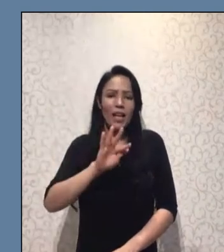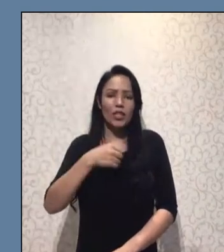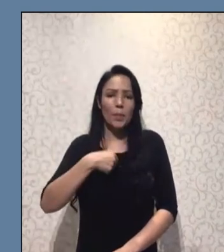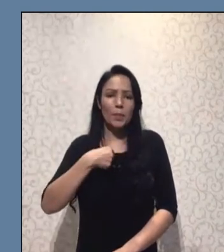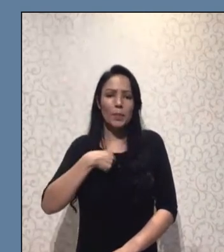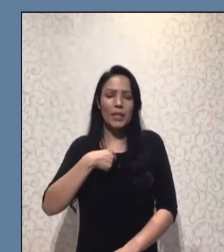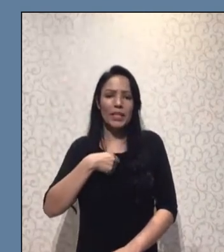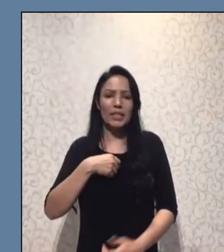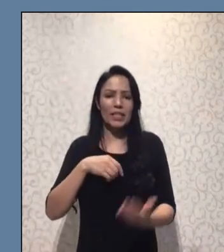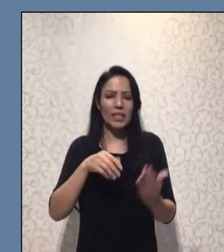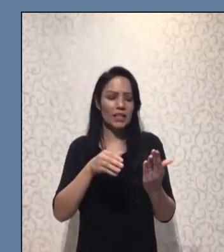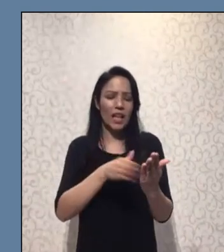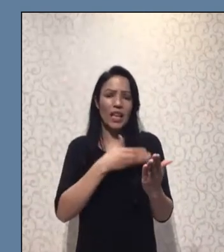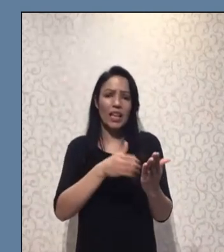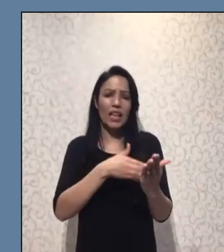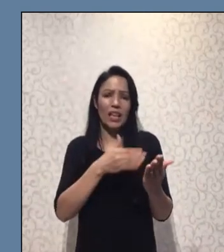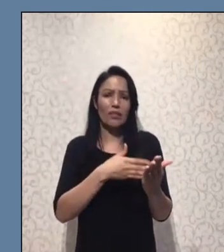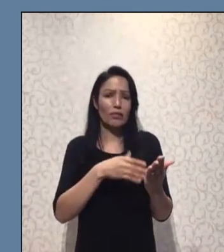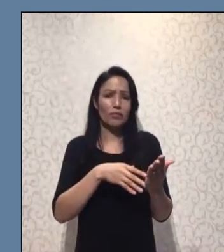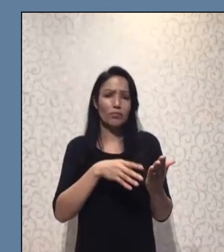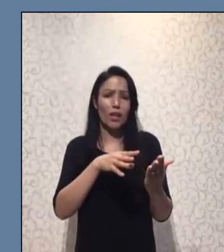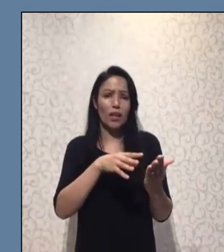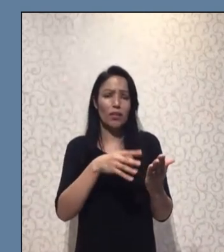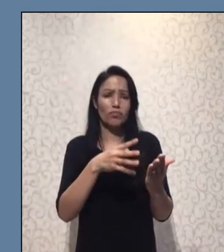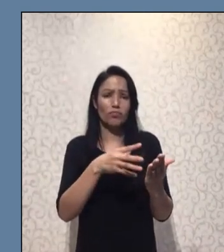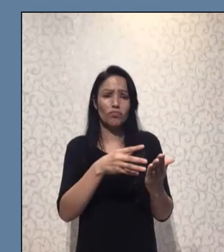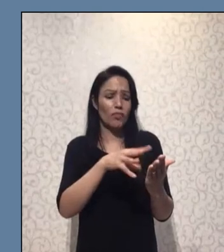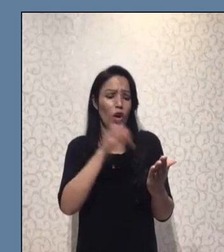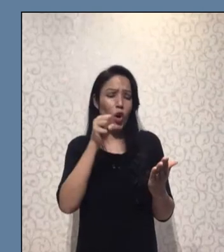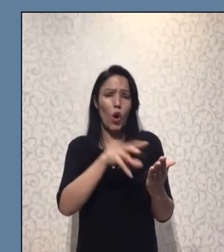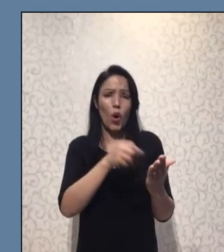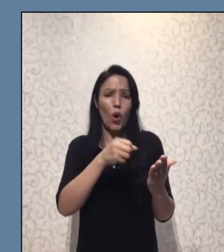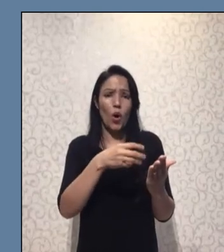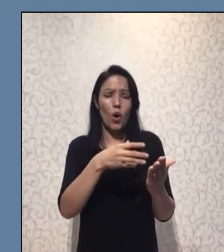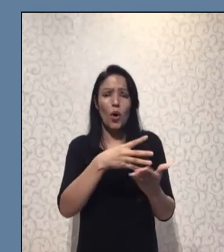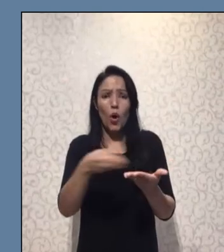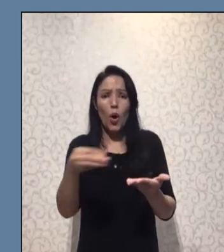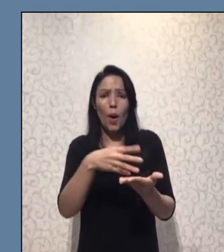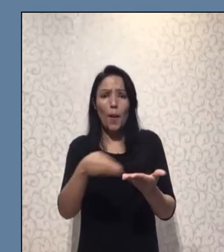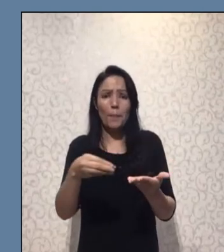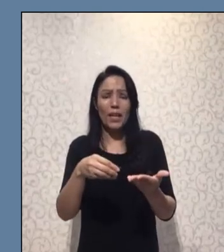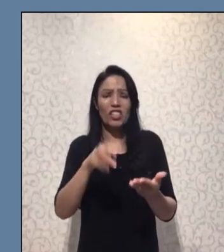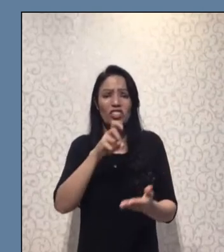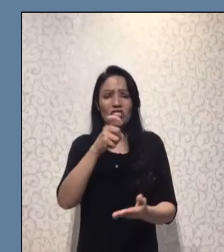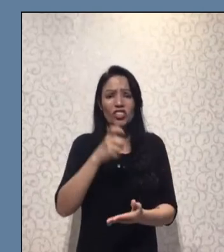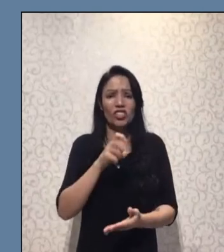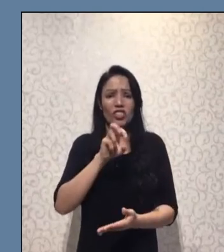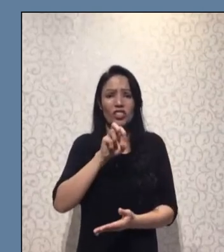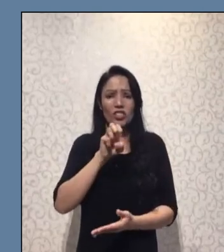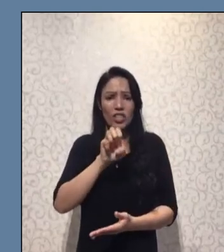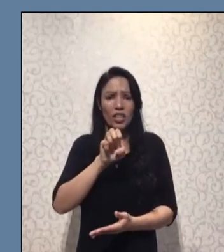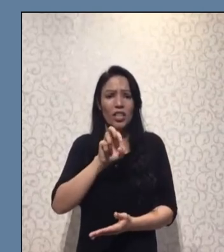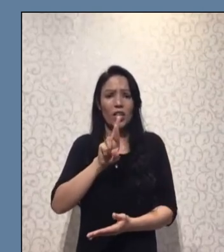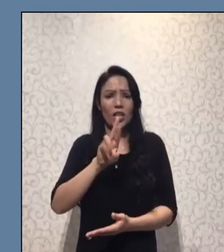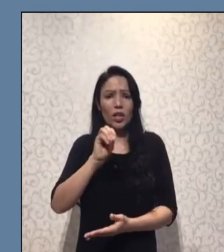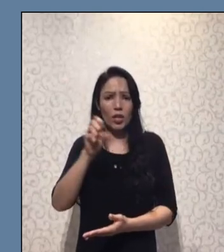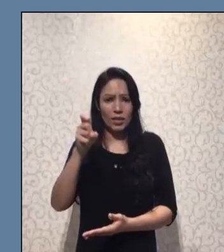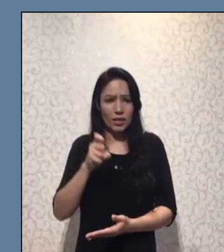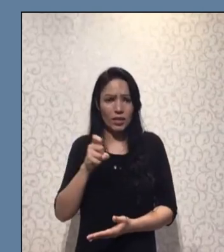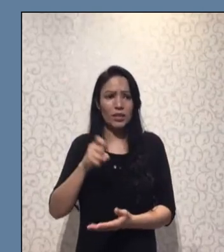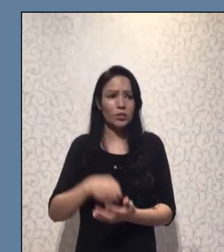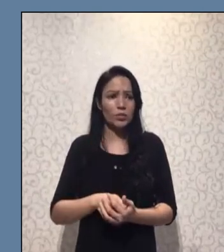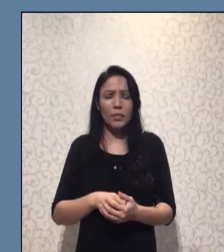tirando. Dá para pensar fora, dá para pensar um museu, ou o papel do museu, os objetivos do museu, as obrigações do